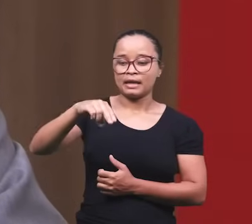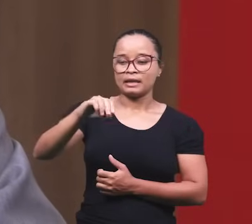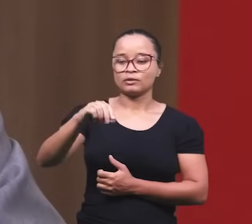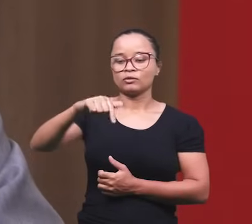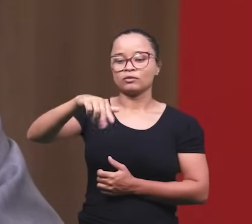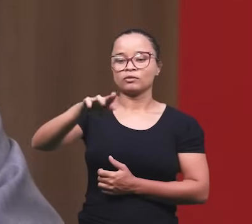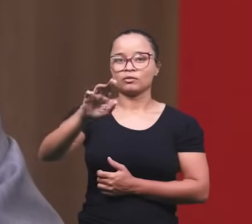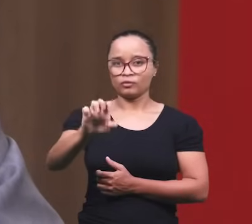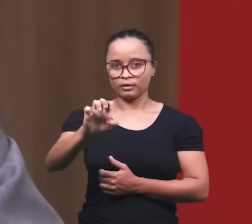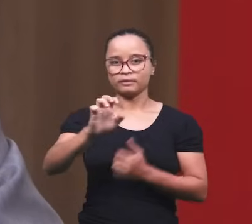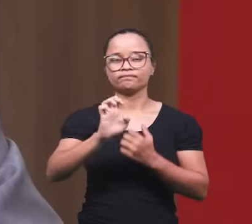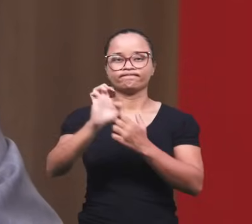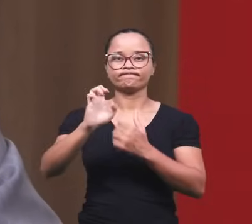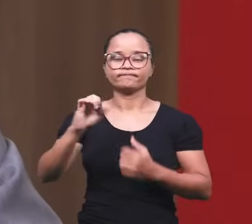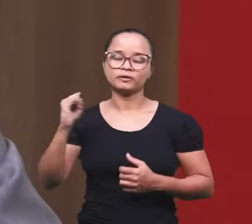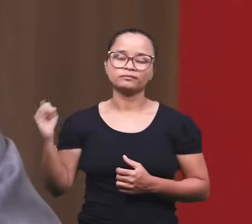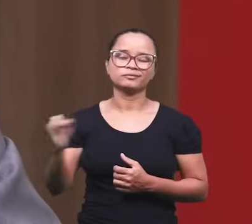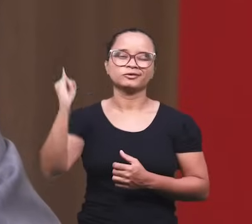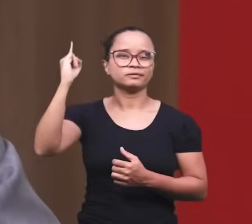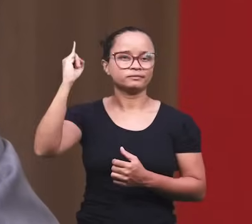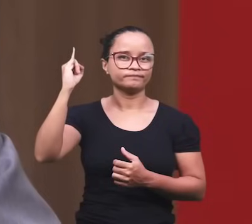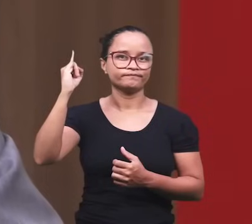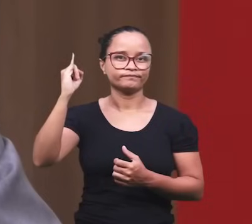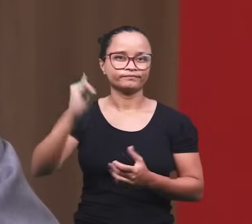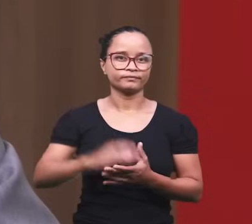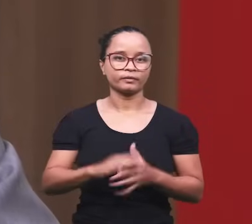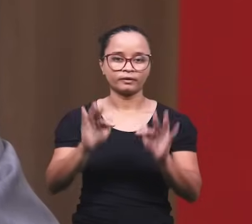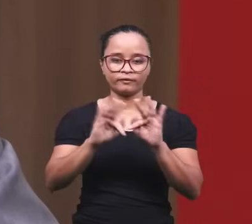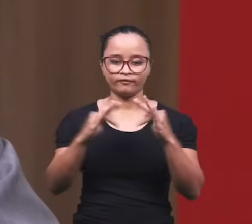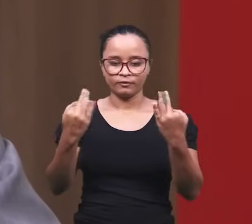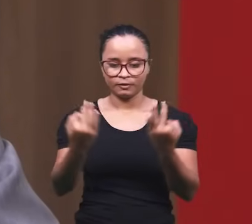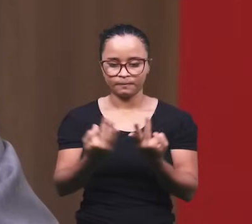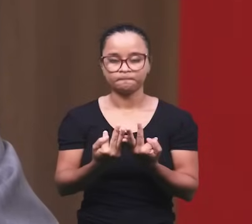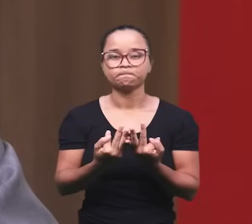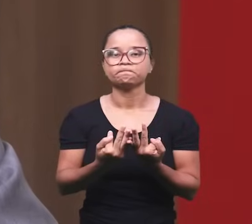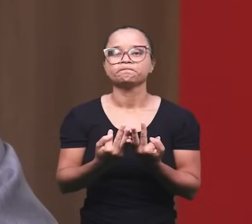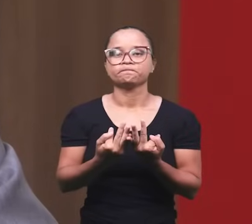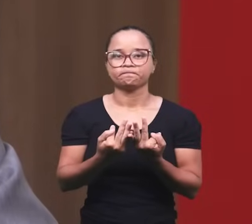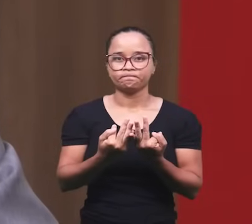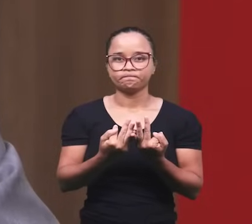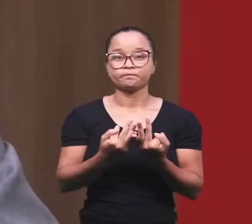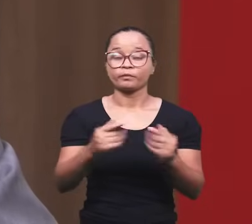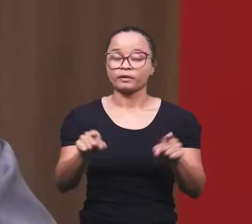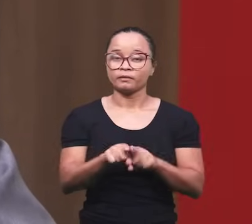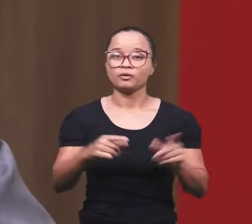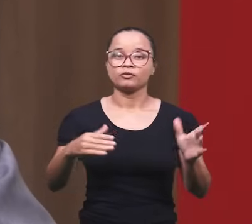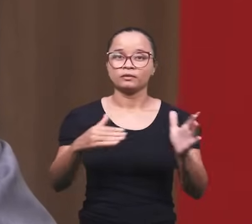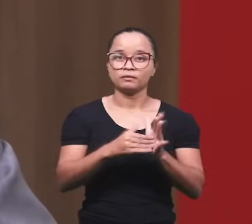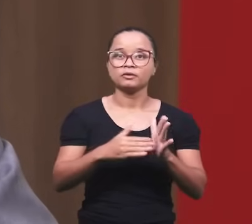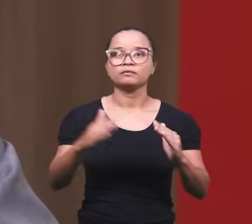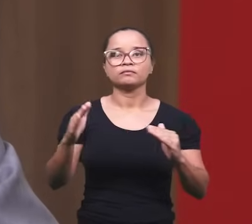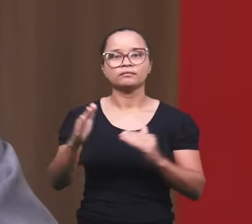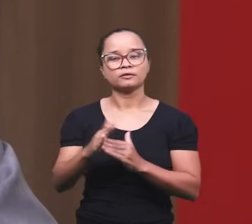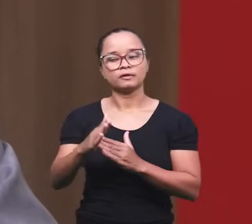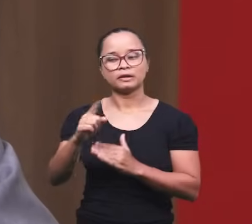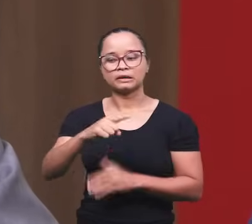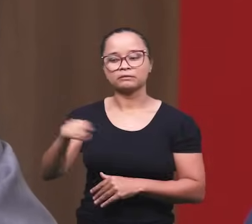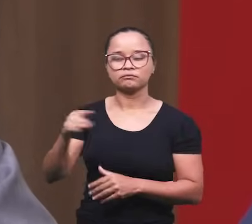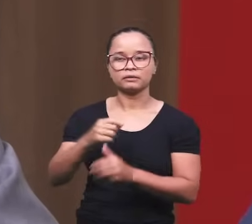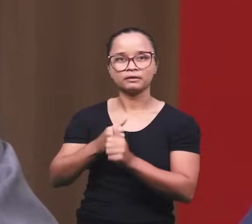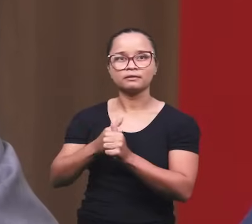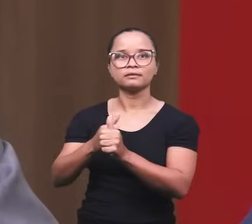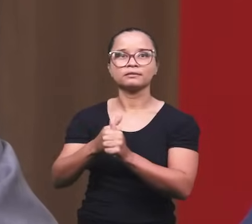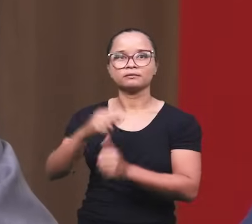entendeu mas gerou gerou isso a a importância da família e e os Marcos daqueles